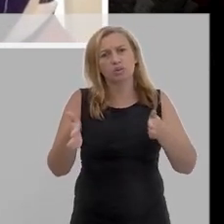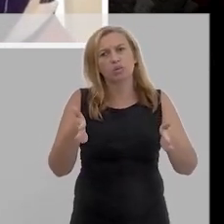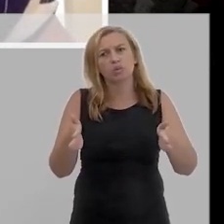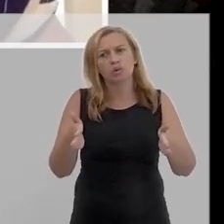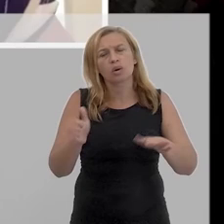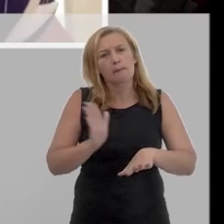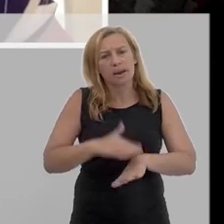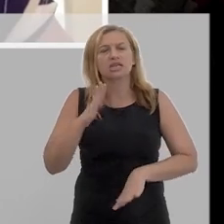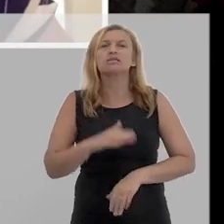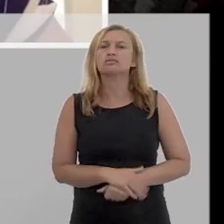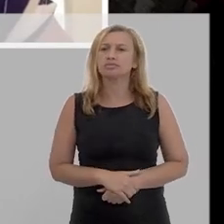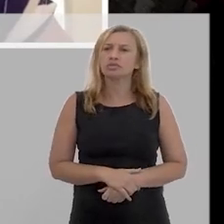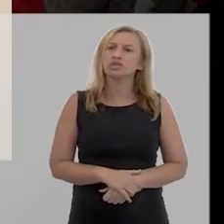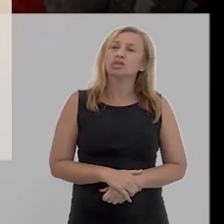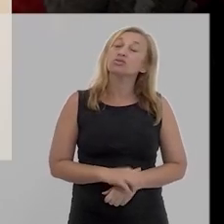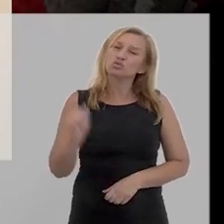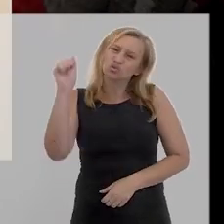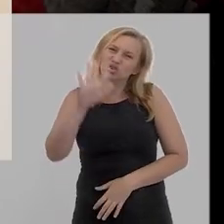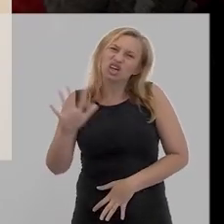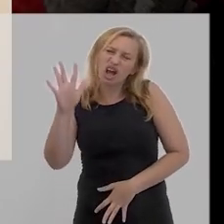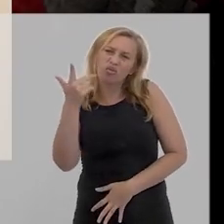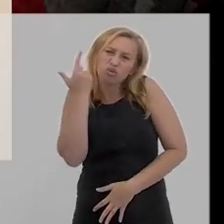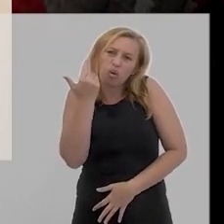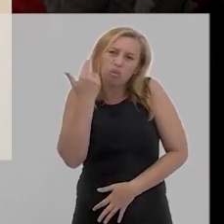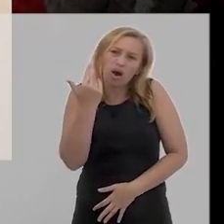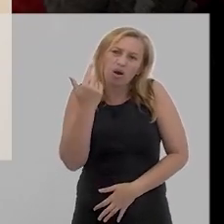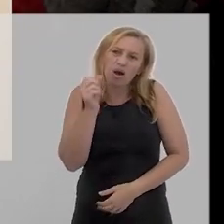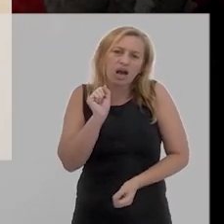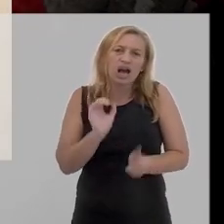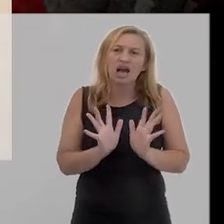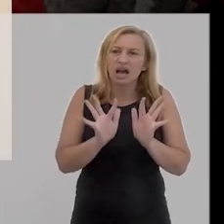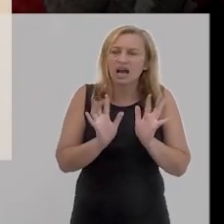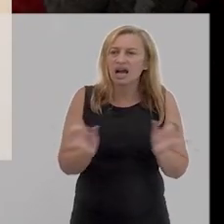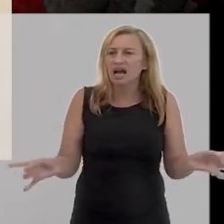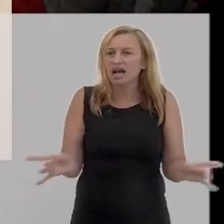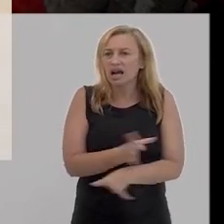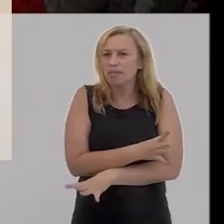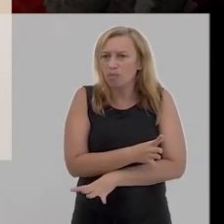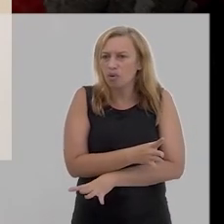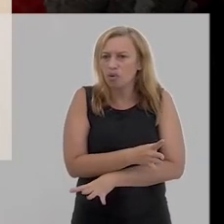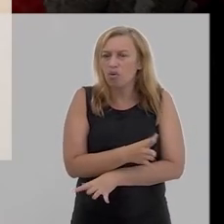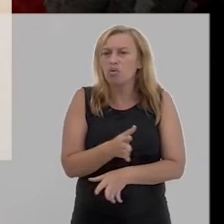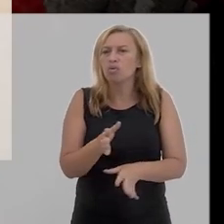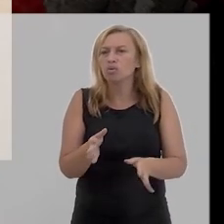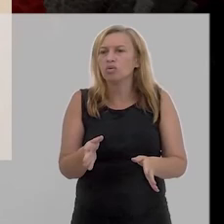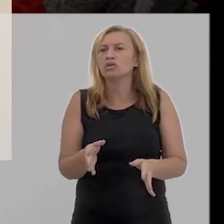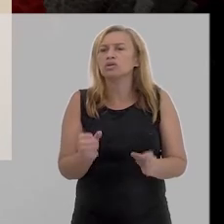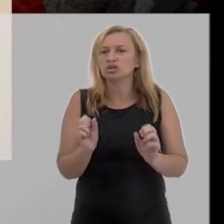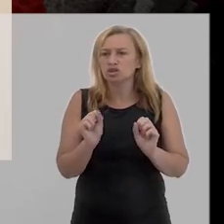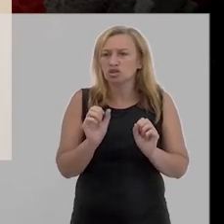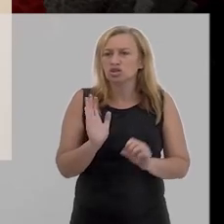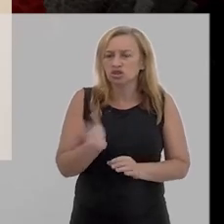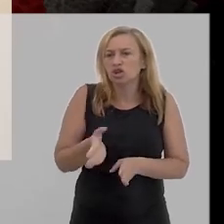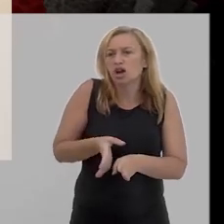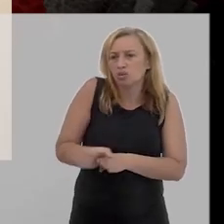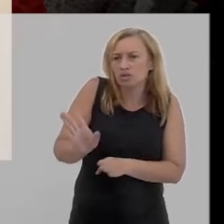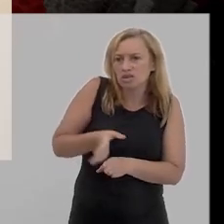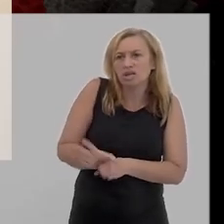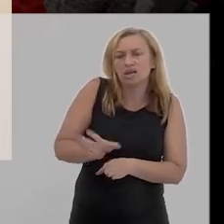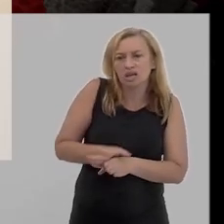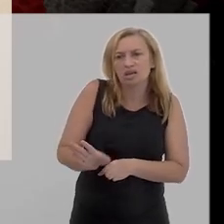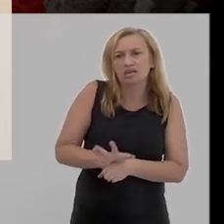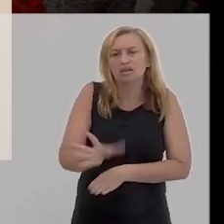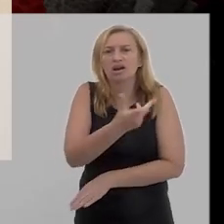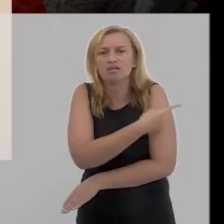período maior. Mas, em geral, a gente espera o seguinte: acabou a fase aguda, está tudo bem, a gente já está